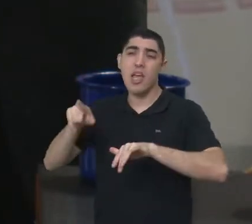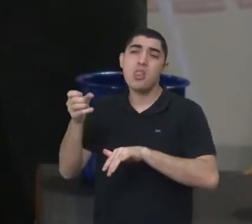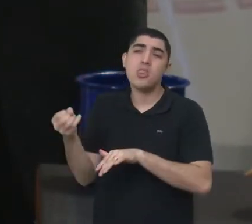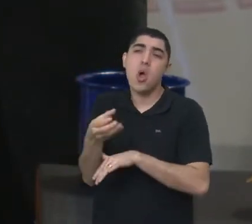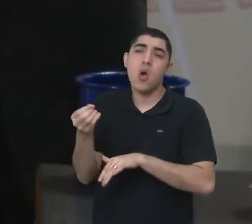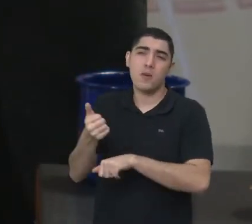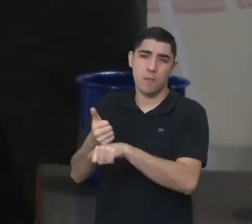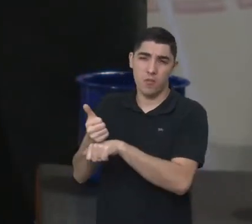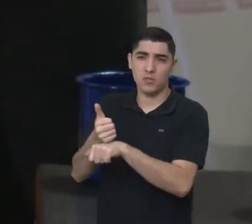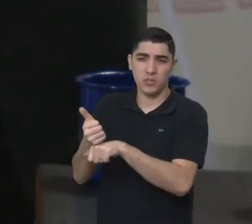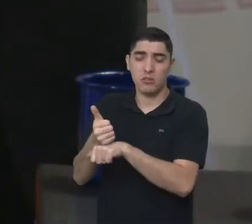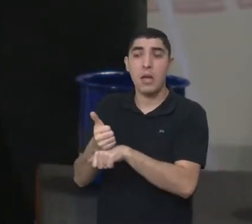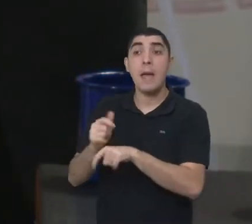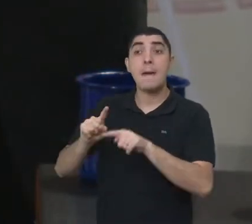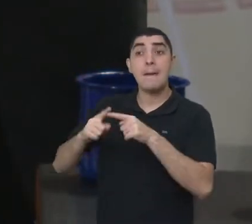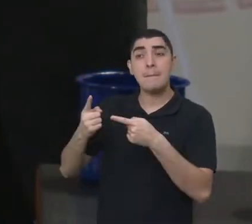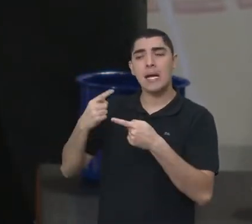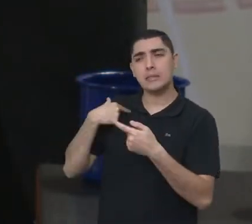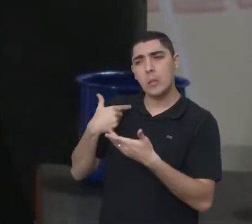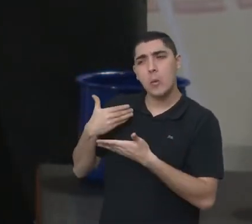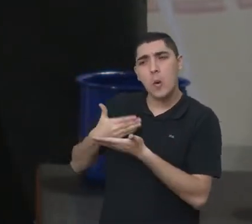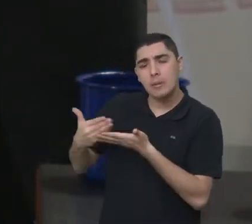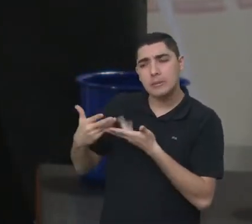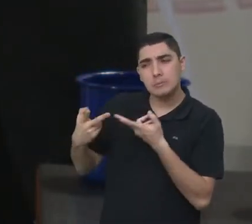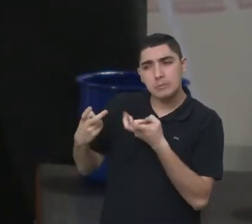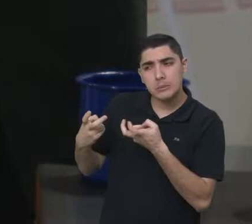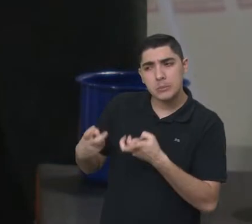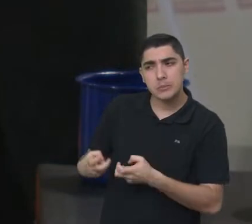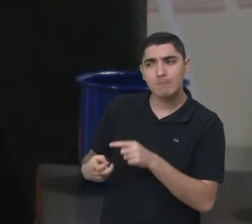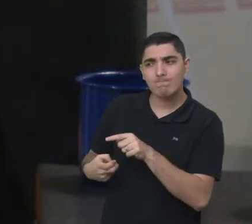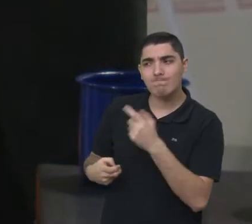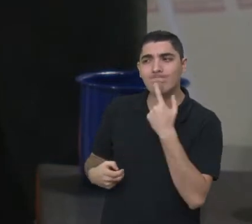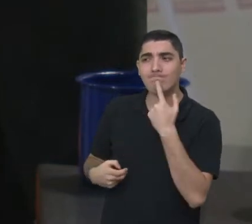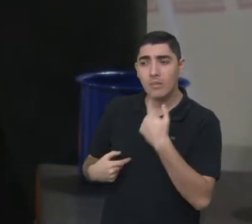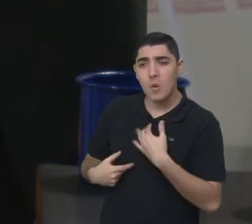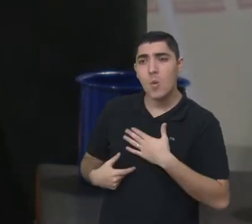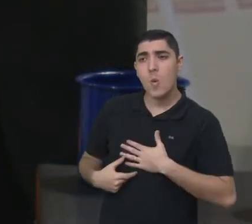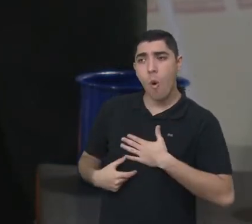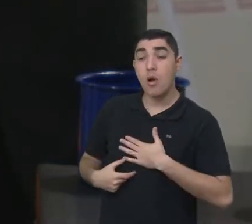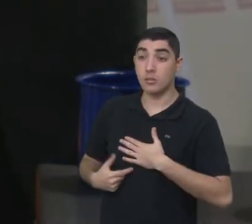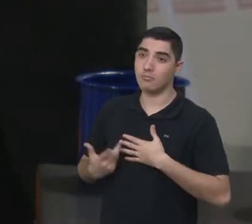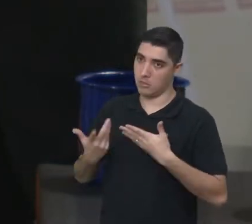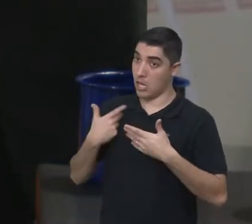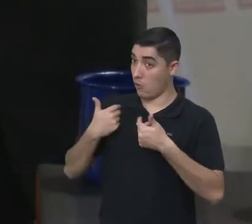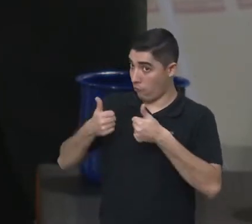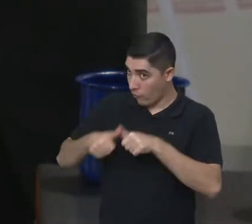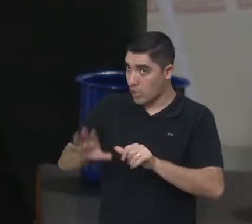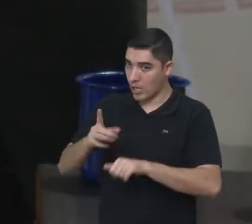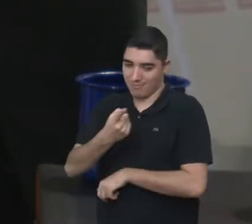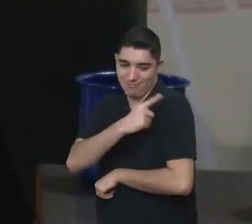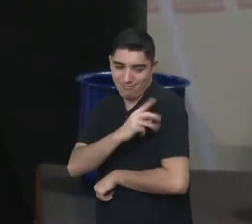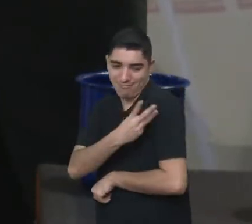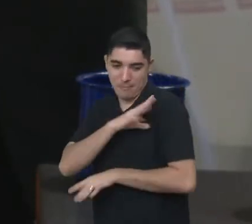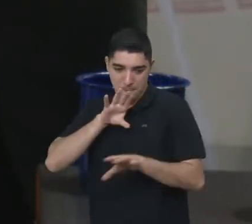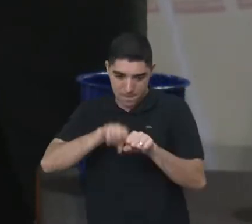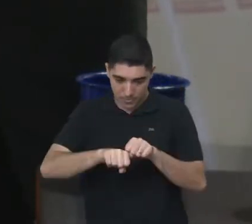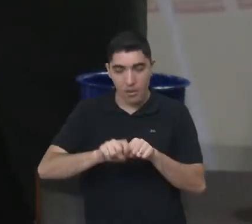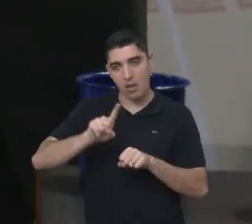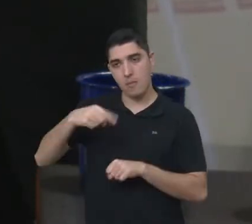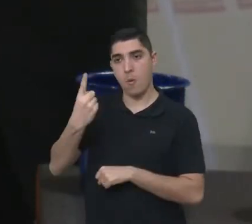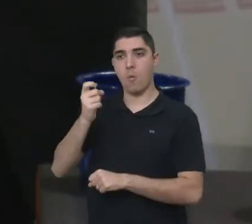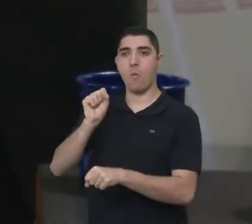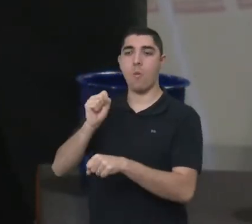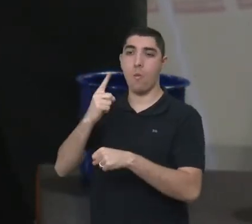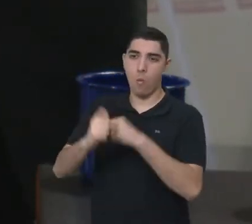fui percebendo que era isso mesmo que eu queria fazer, assim, mas precisei uma pausa de um ano para pensar e ter